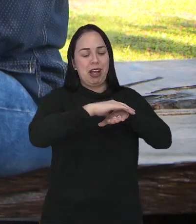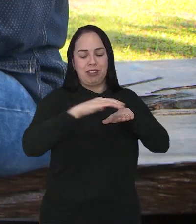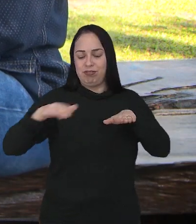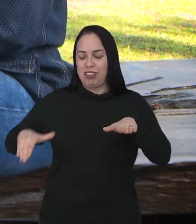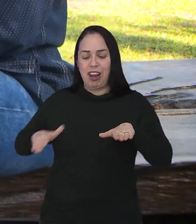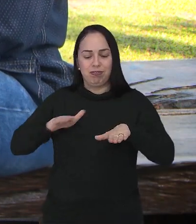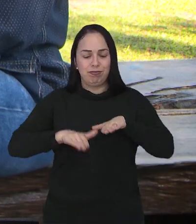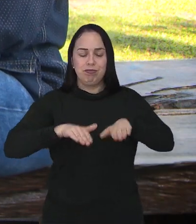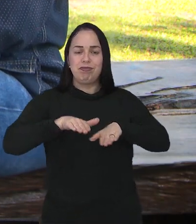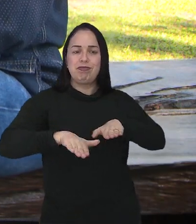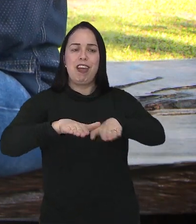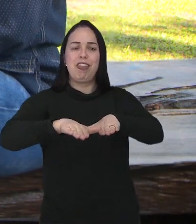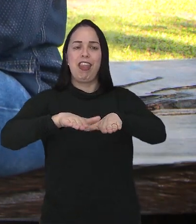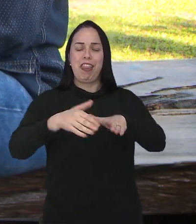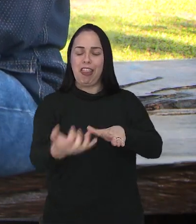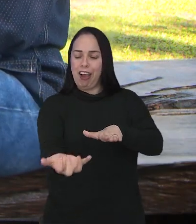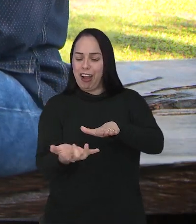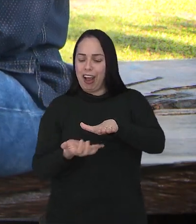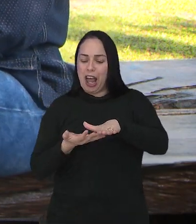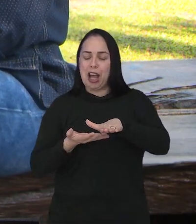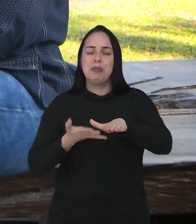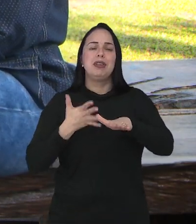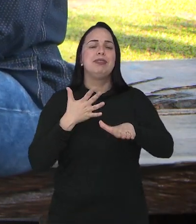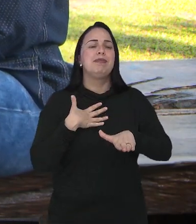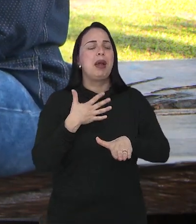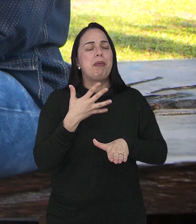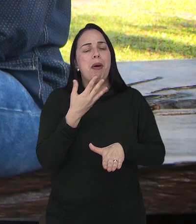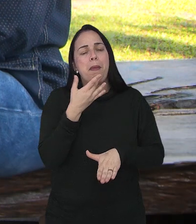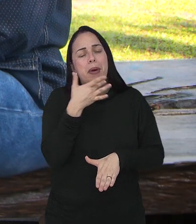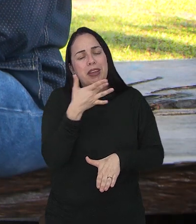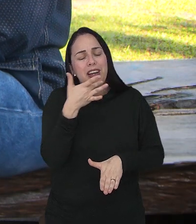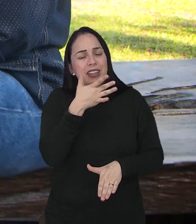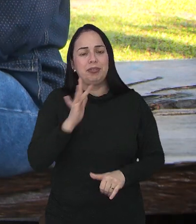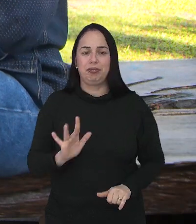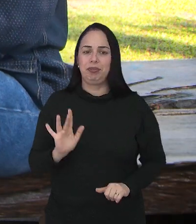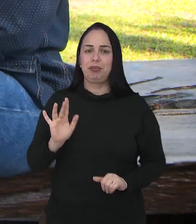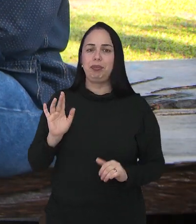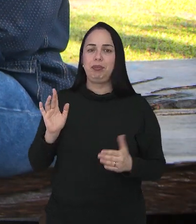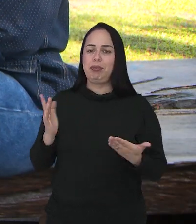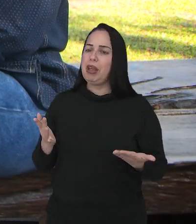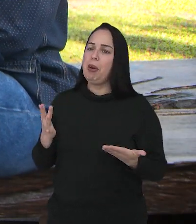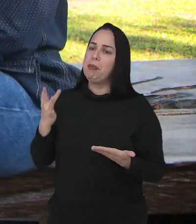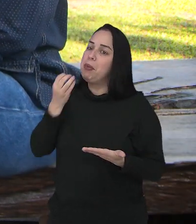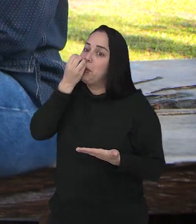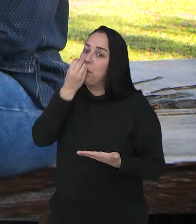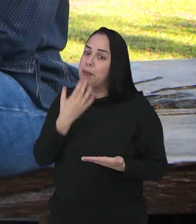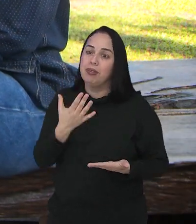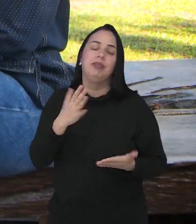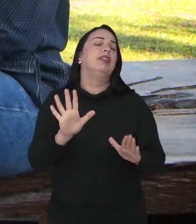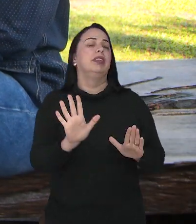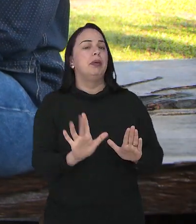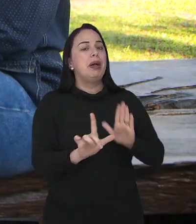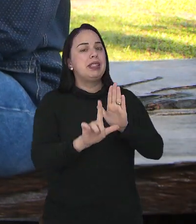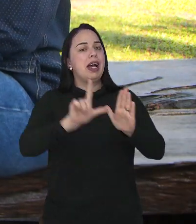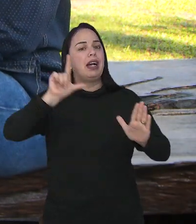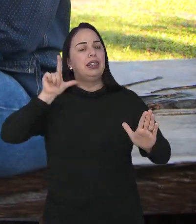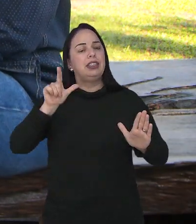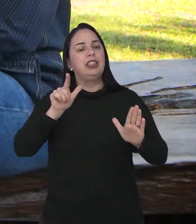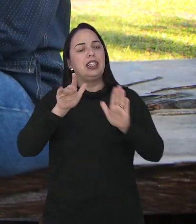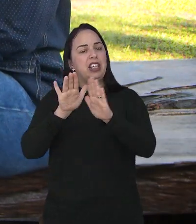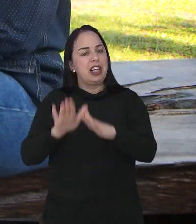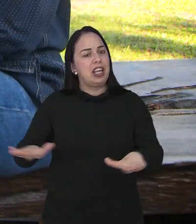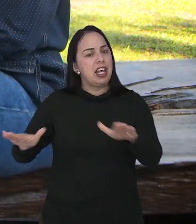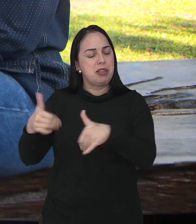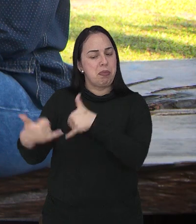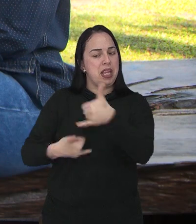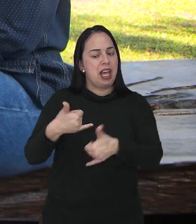esse cheirinho, né? É muito privilégio ter isso em São José. Cíntia, antes de você subir nos palcos, você era uma criança assim que